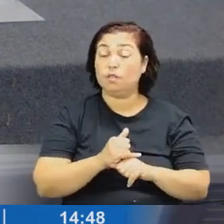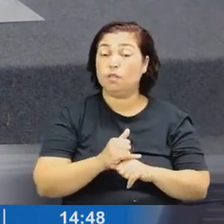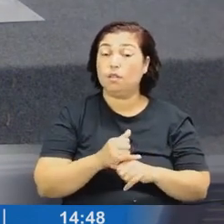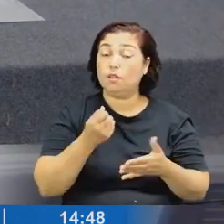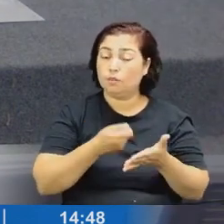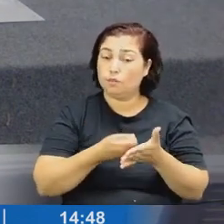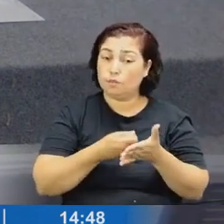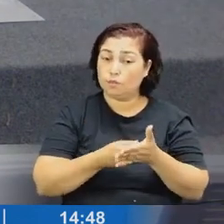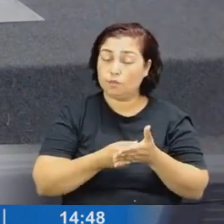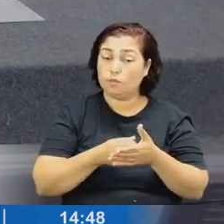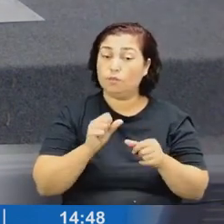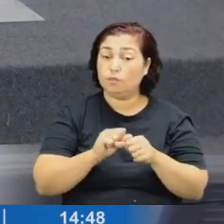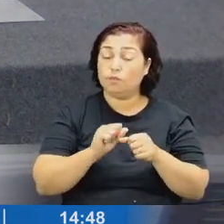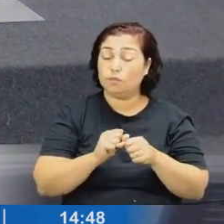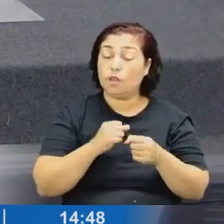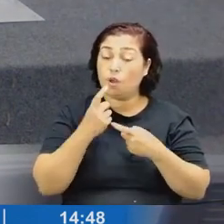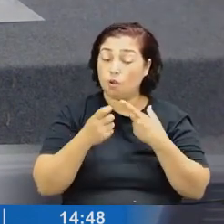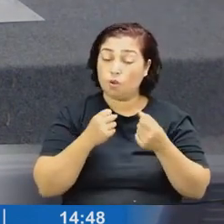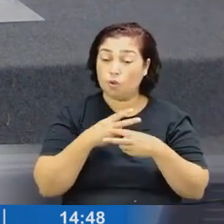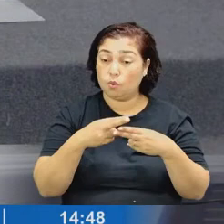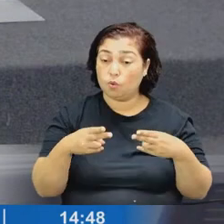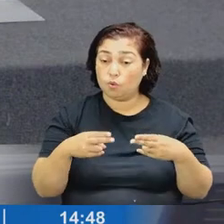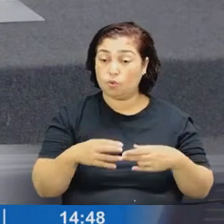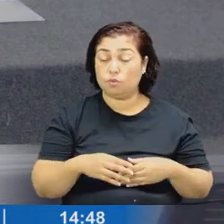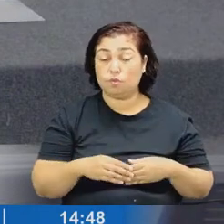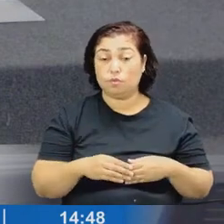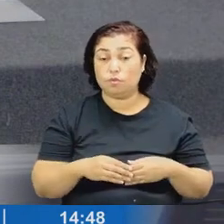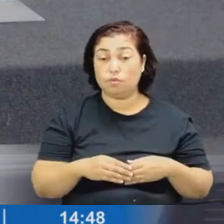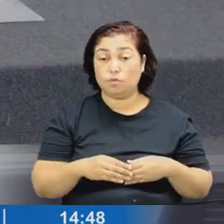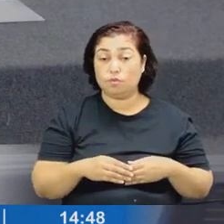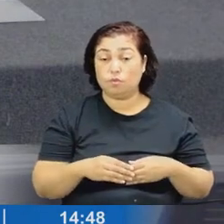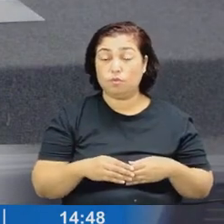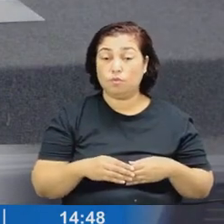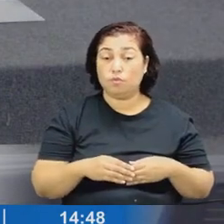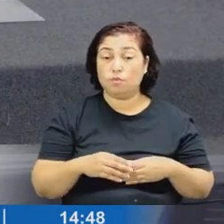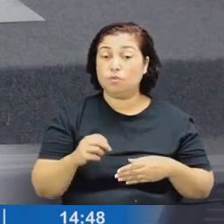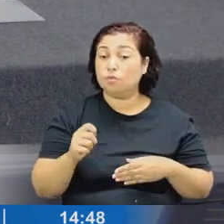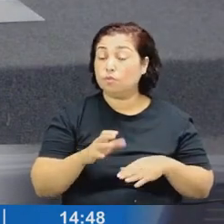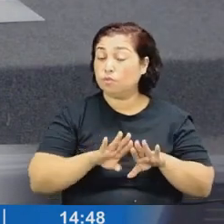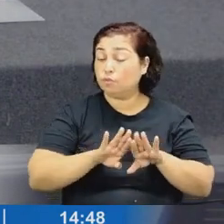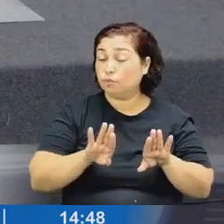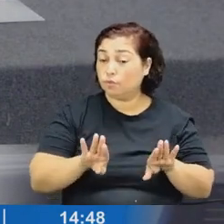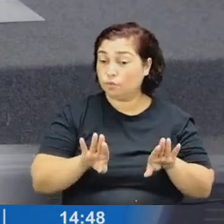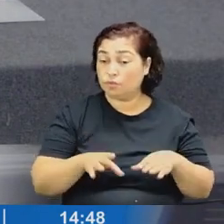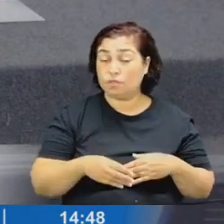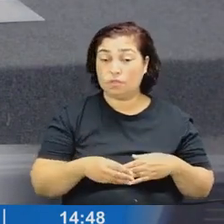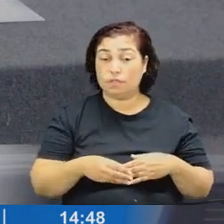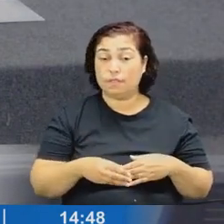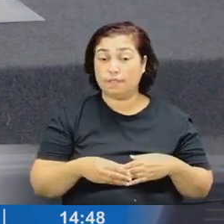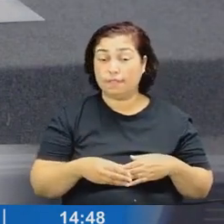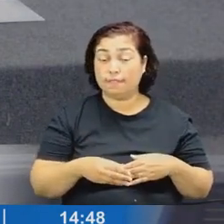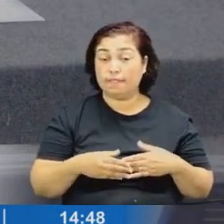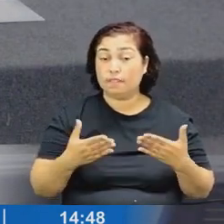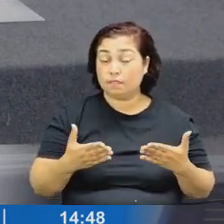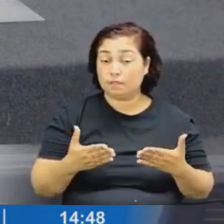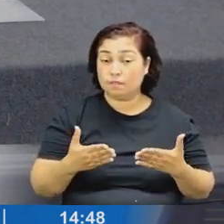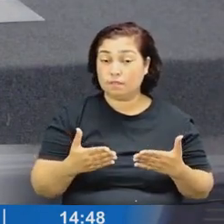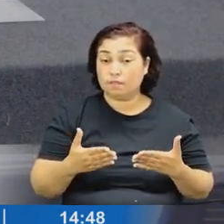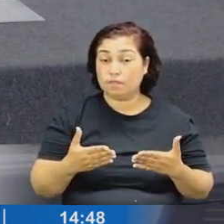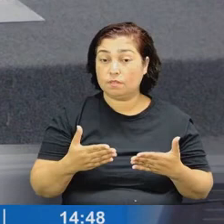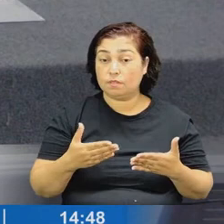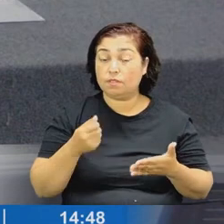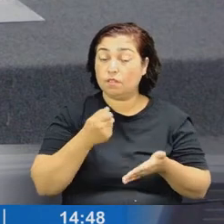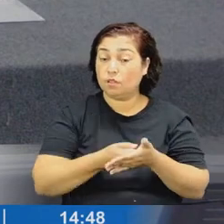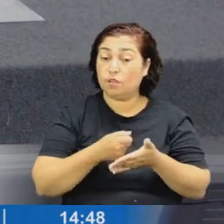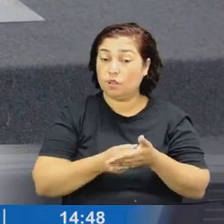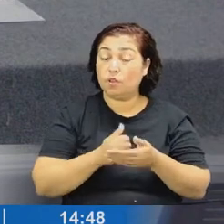você fazer algumas coisas você tá fora do jogo se você não faz certo você tá fora do jogo então uma dessas tiranias uma das coisas que a internet obriga a